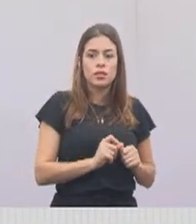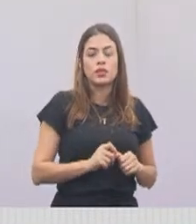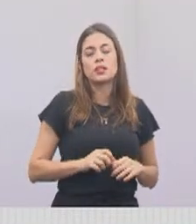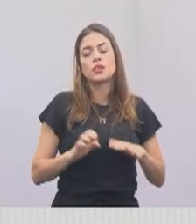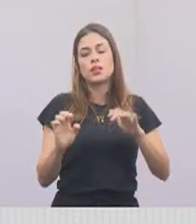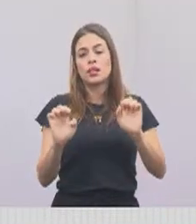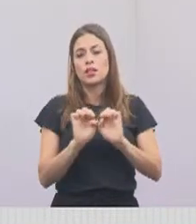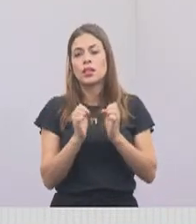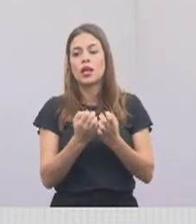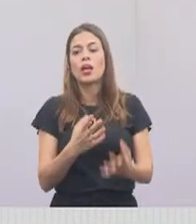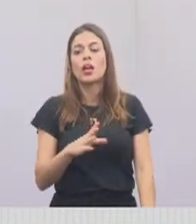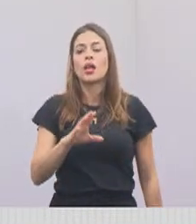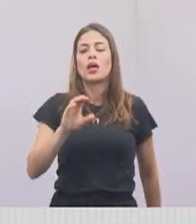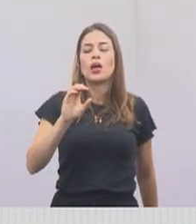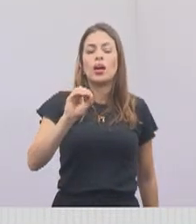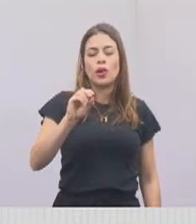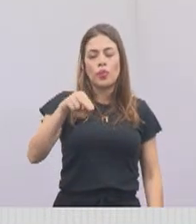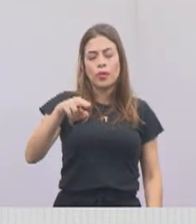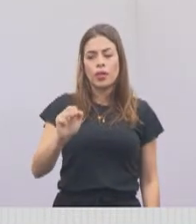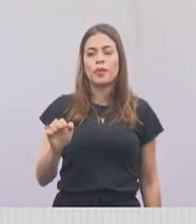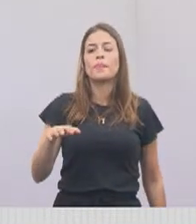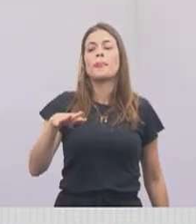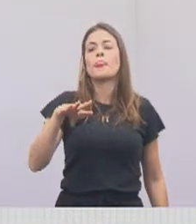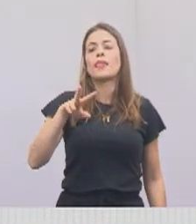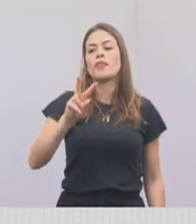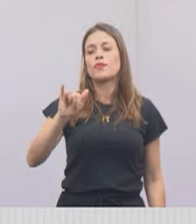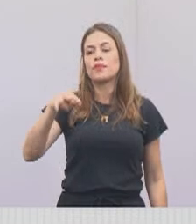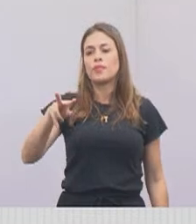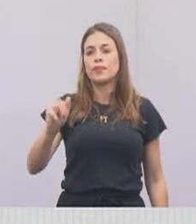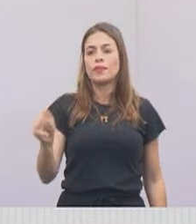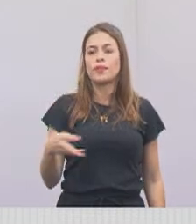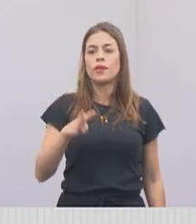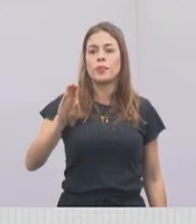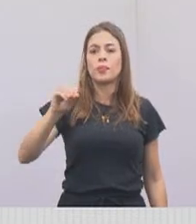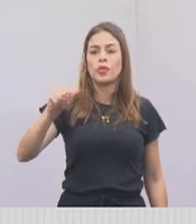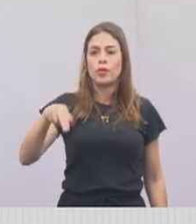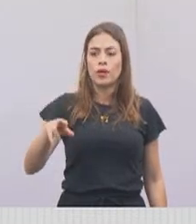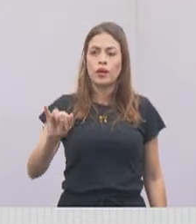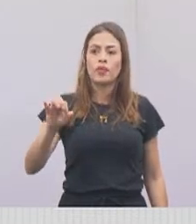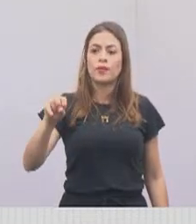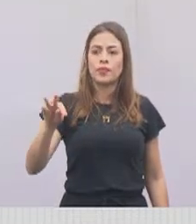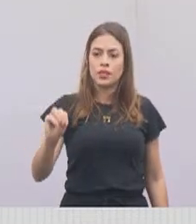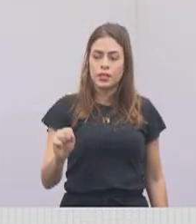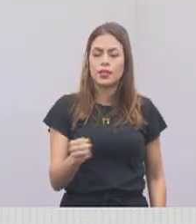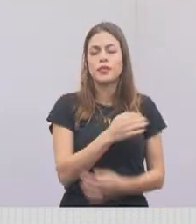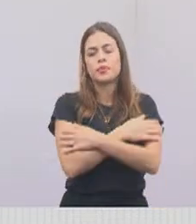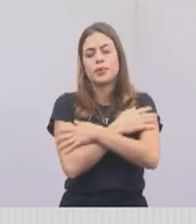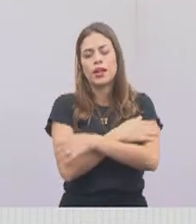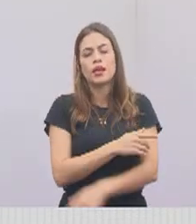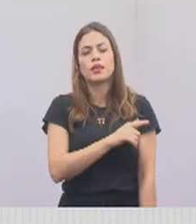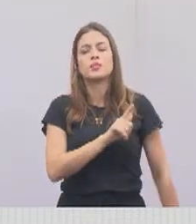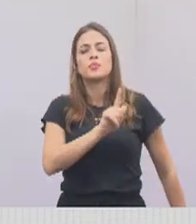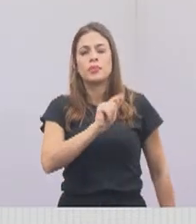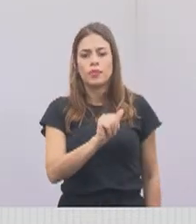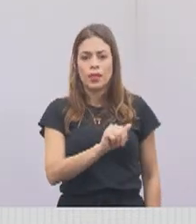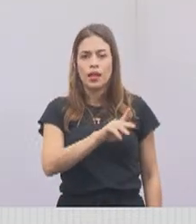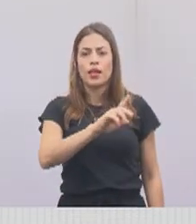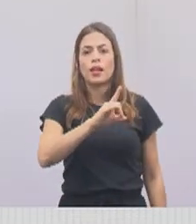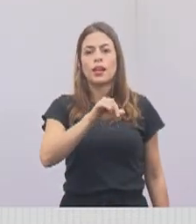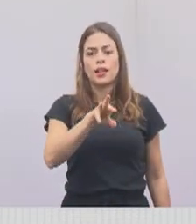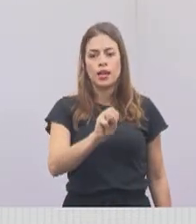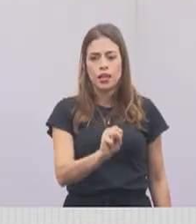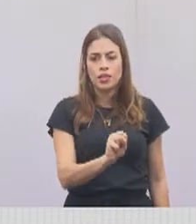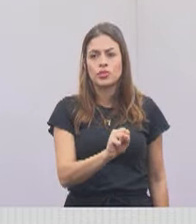abraço para Gladys, para o Ricardo, para Marisa, que é uma das colaboradoras, para Alessandra e tantos outros que